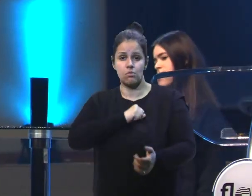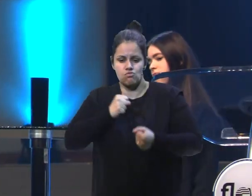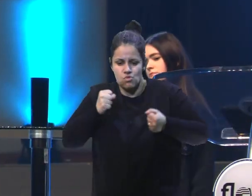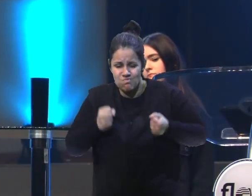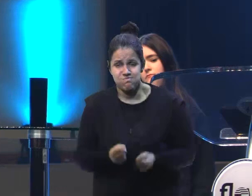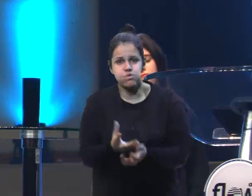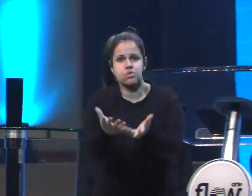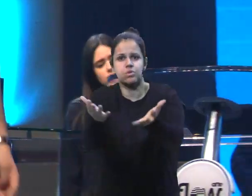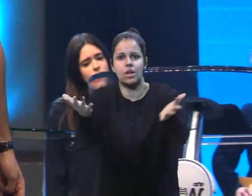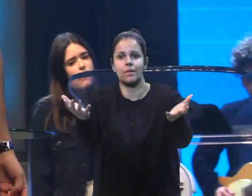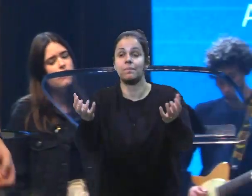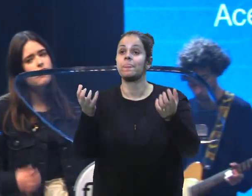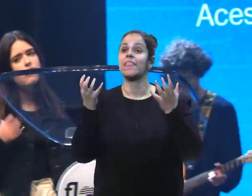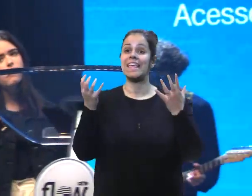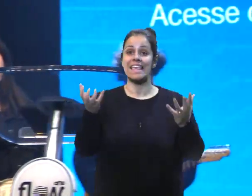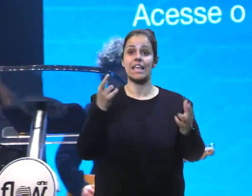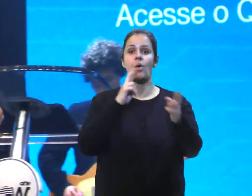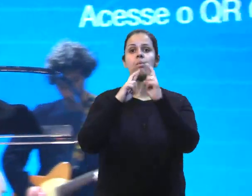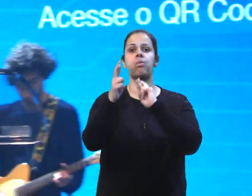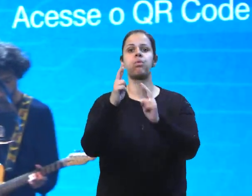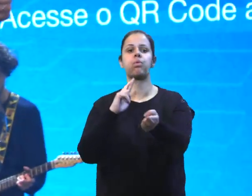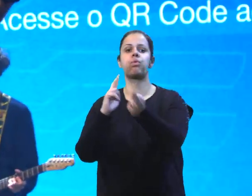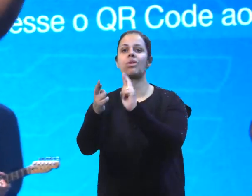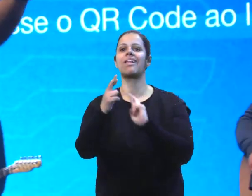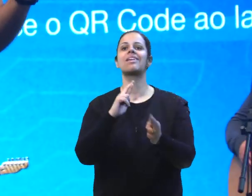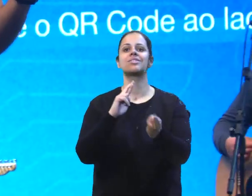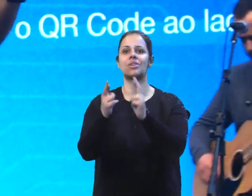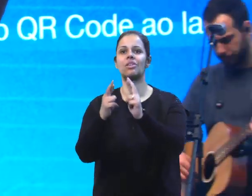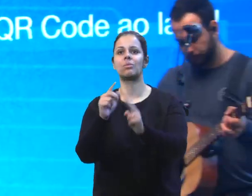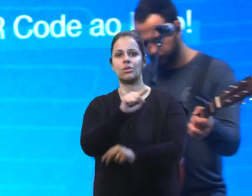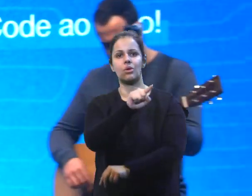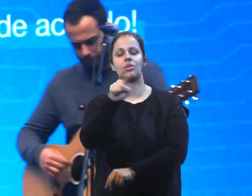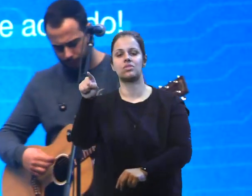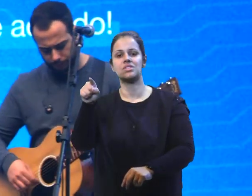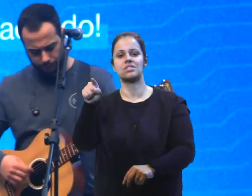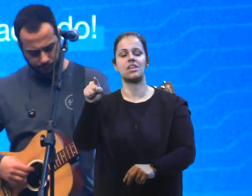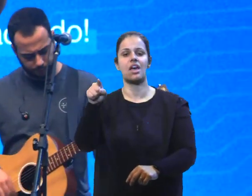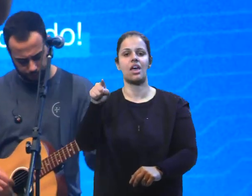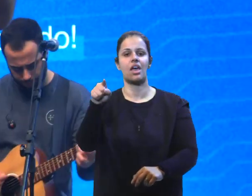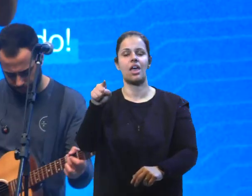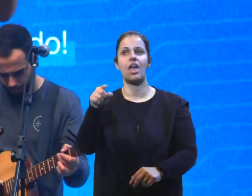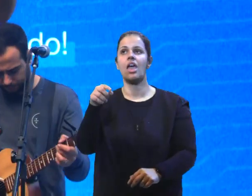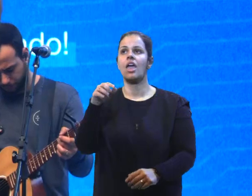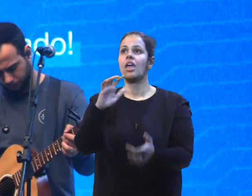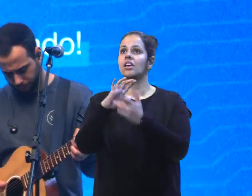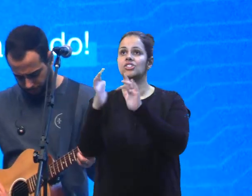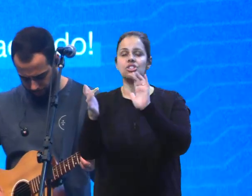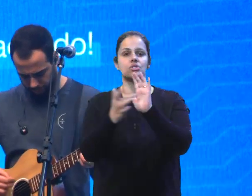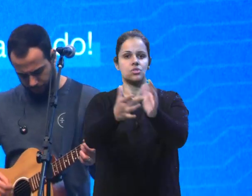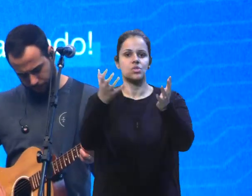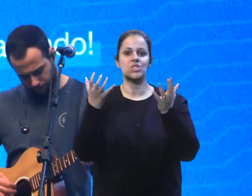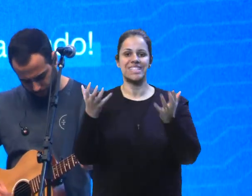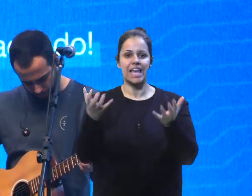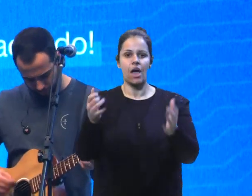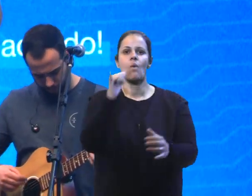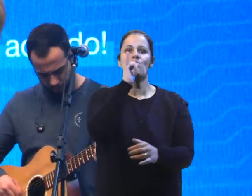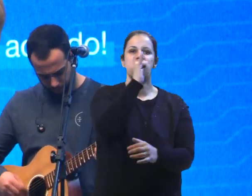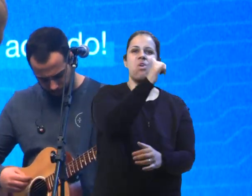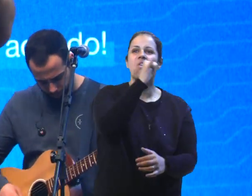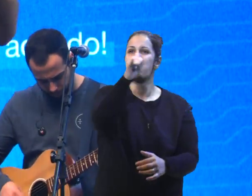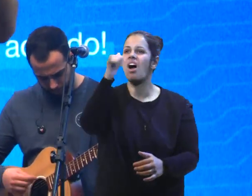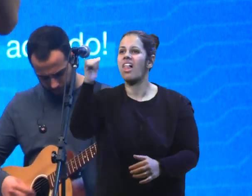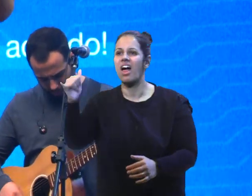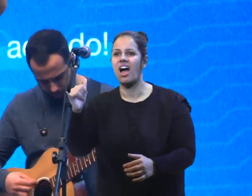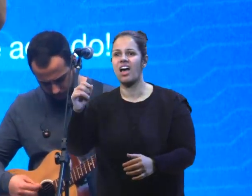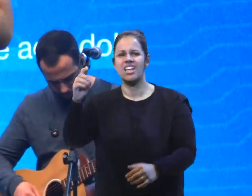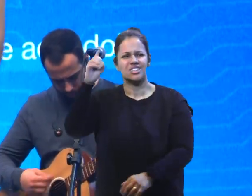Ele quer ter um relacionamento com você. Ele quer falar com você todos os dias.